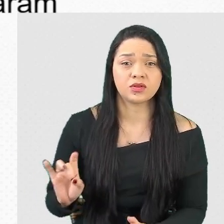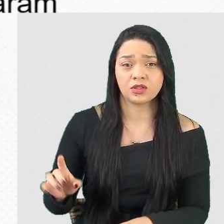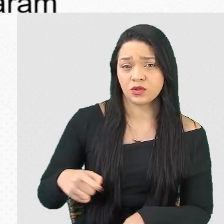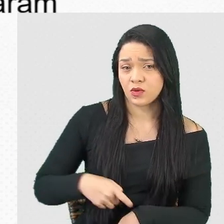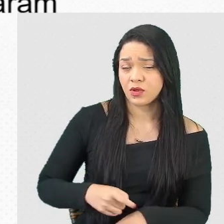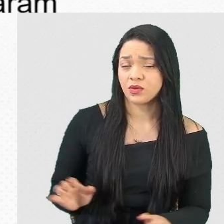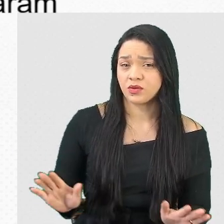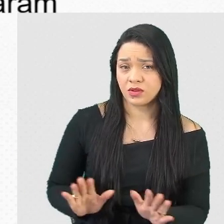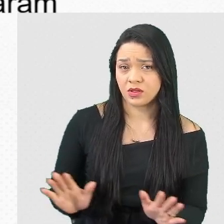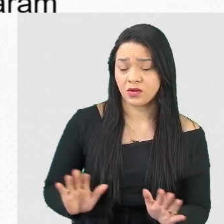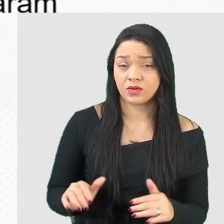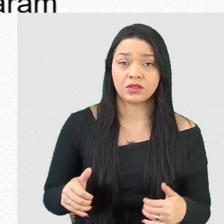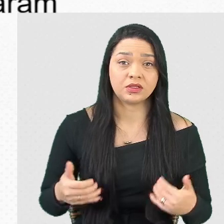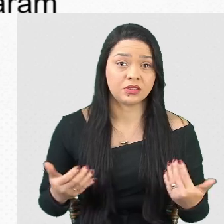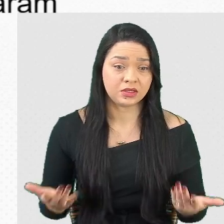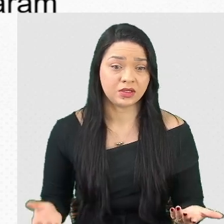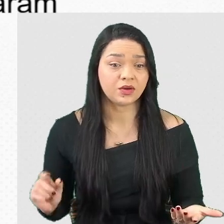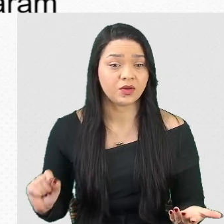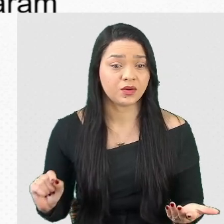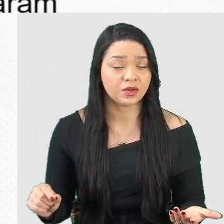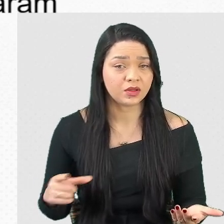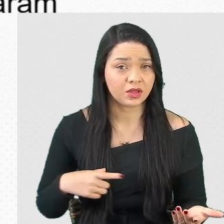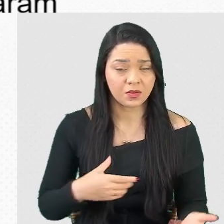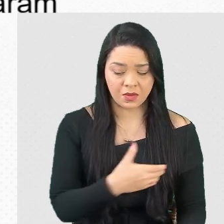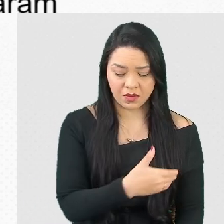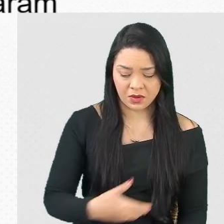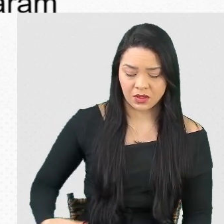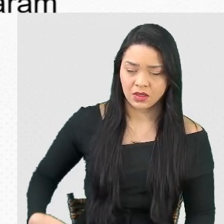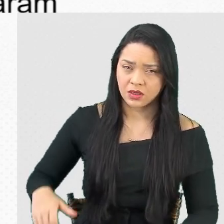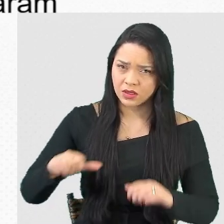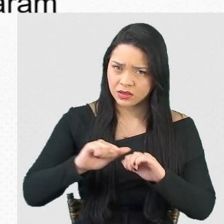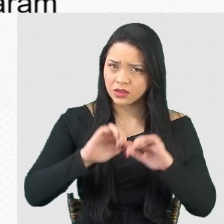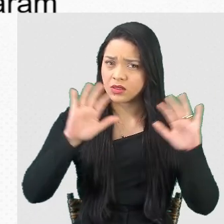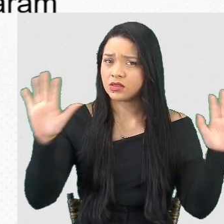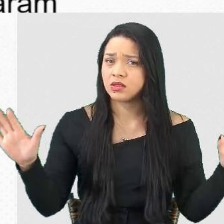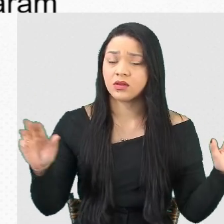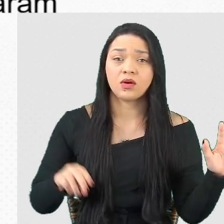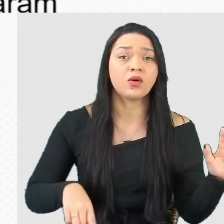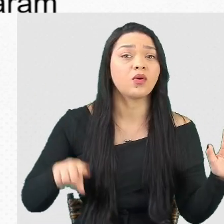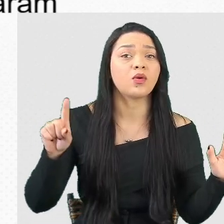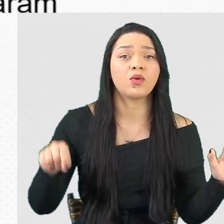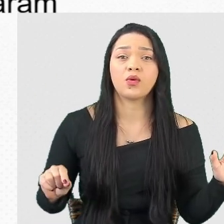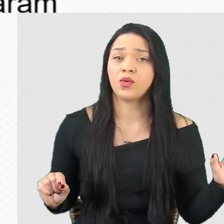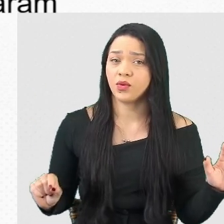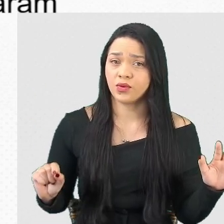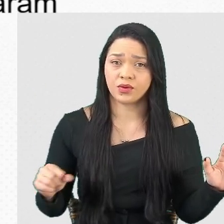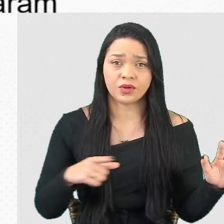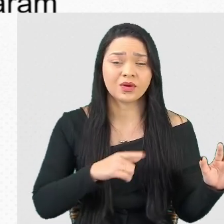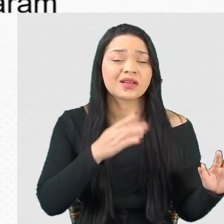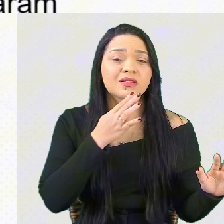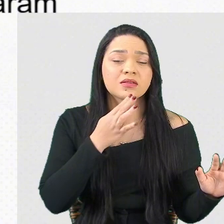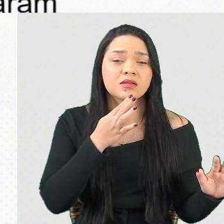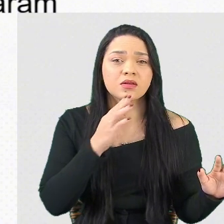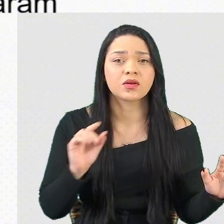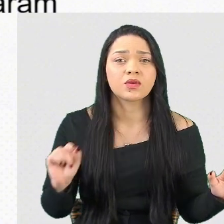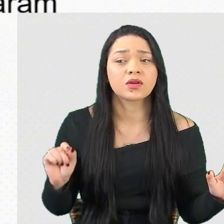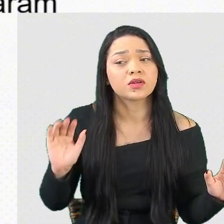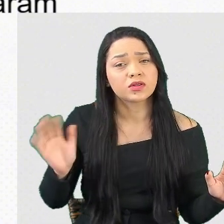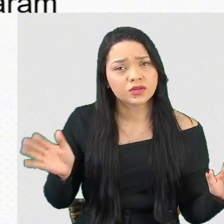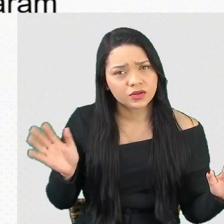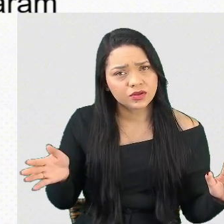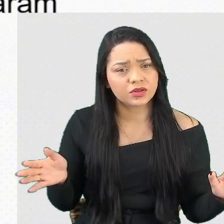tá ok? Então, defendia uma monarquia esclarecida, ou seja, que ela fosse, né, conhecedora daquilo que está